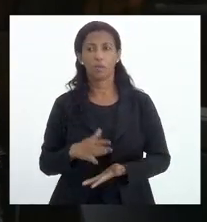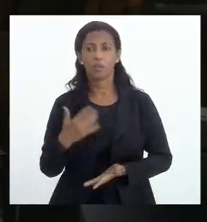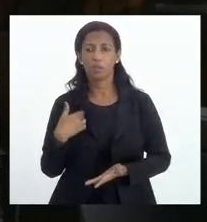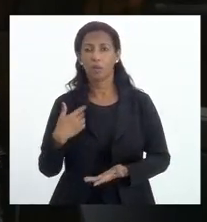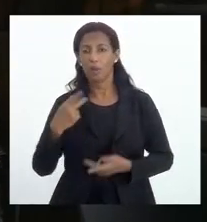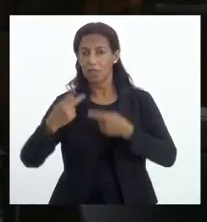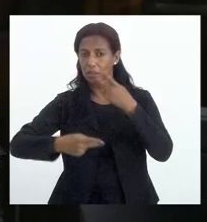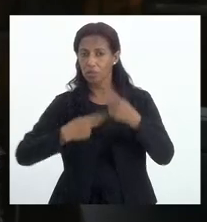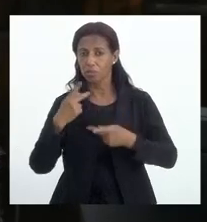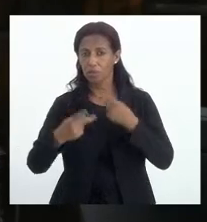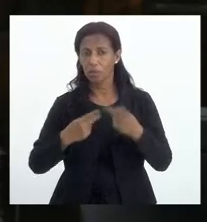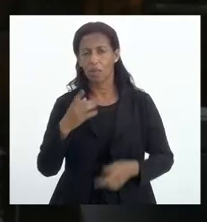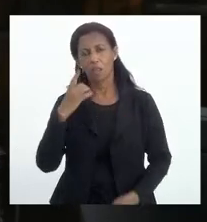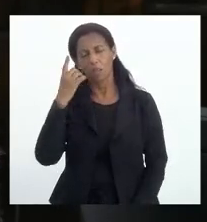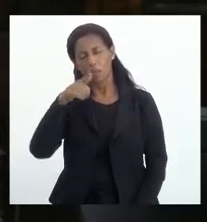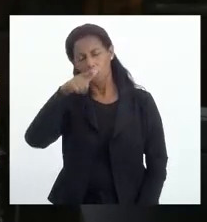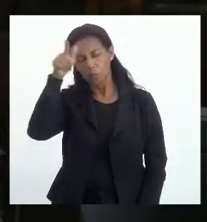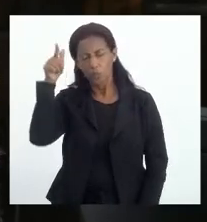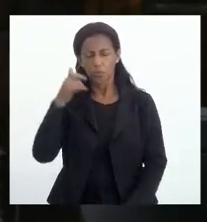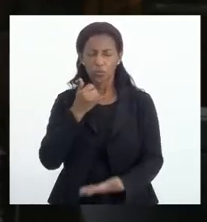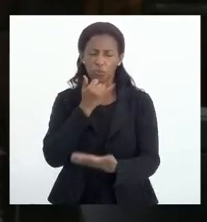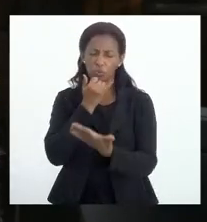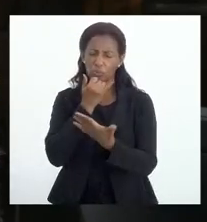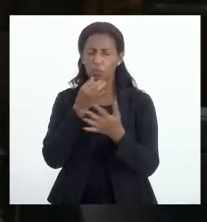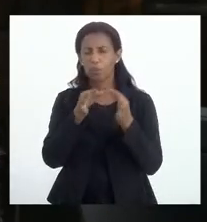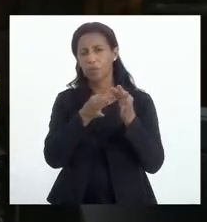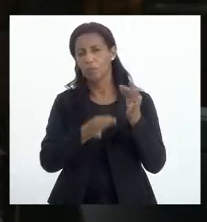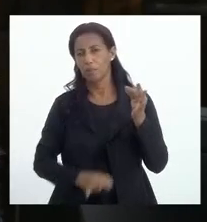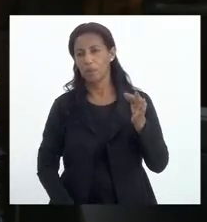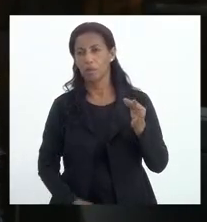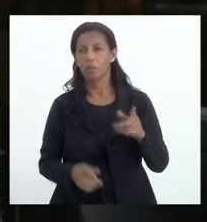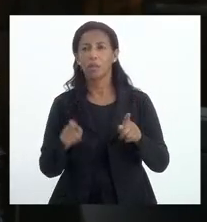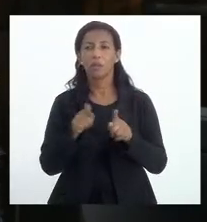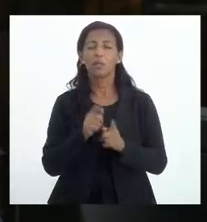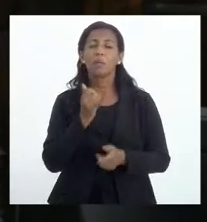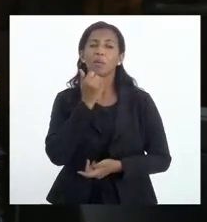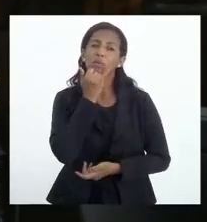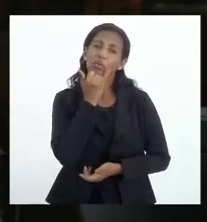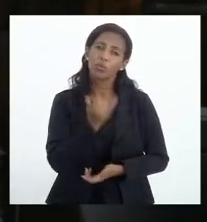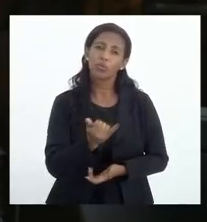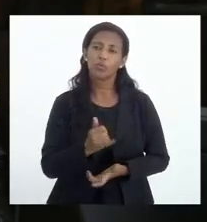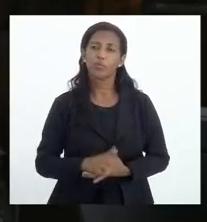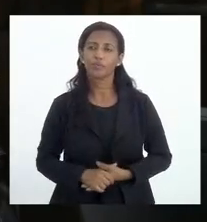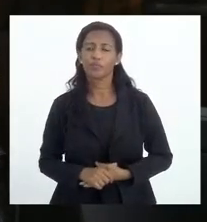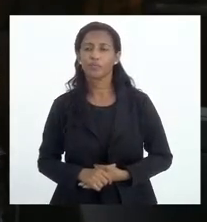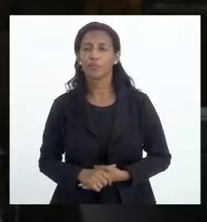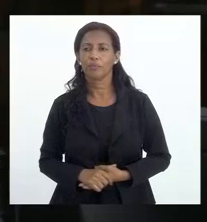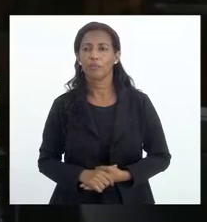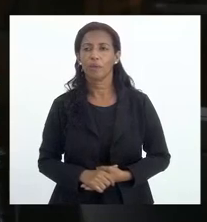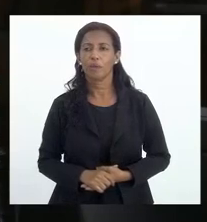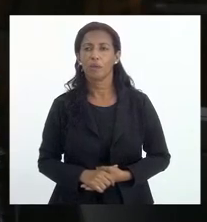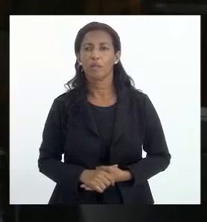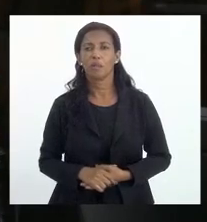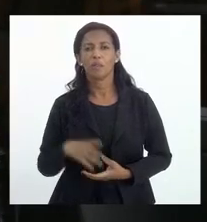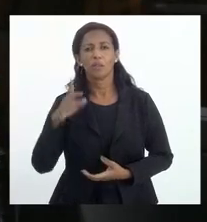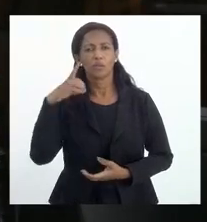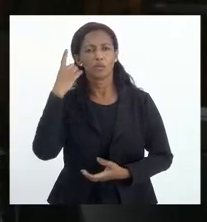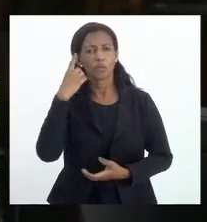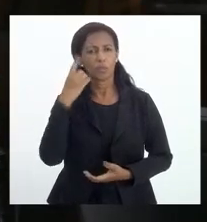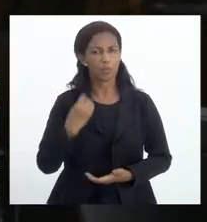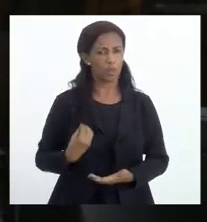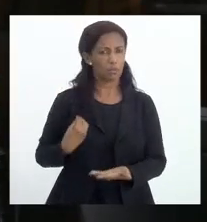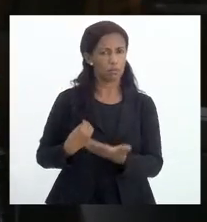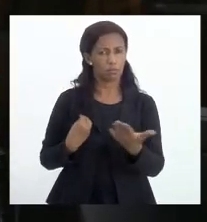minhas palavras. Deputado Luiz Paulo, o senhor desculpe se eu me alonguei muito e também me desculpem, senhores parlamentares, senhores presentes